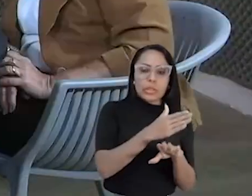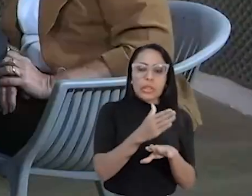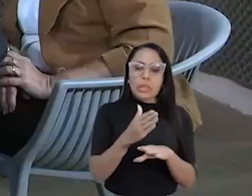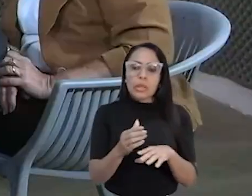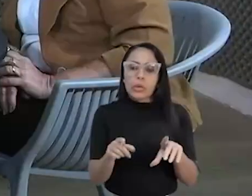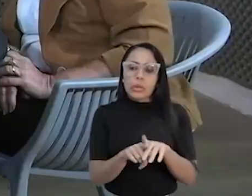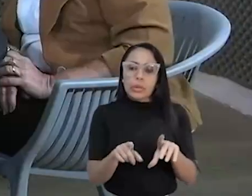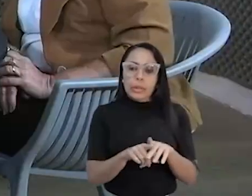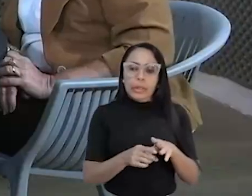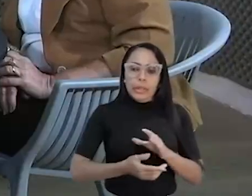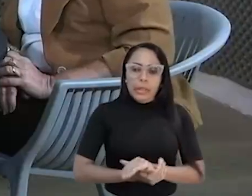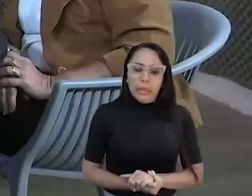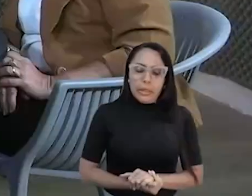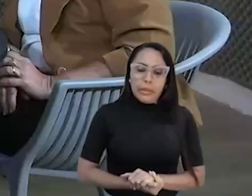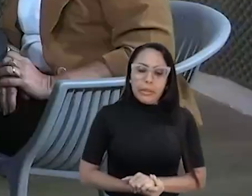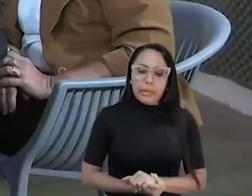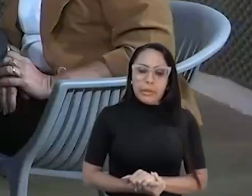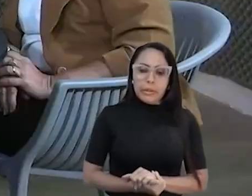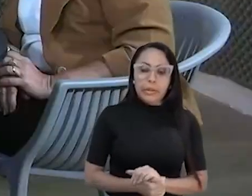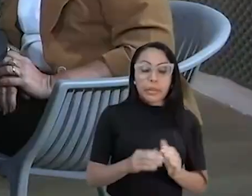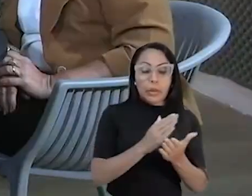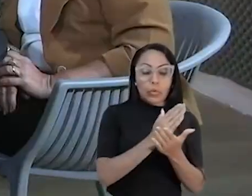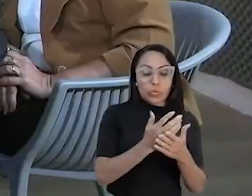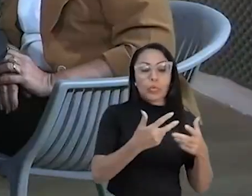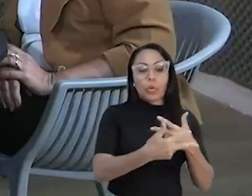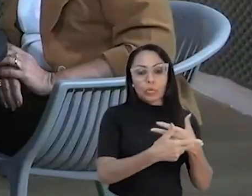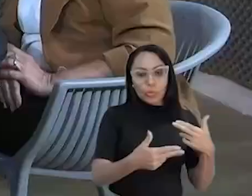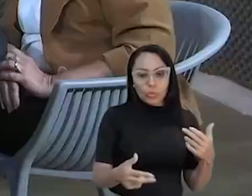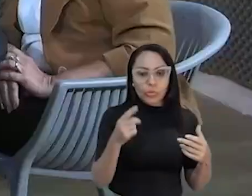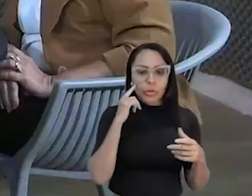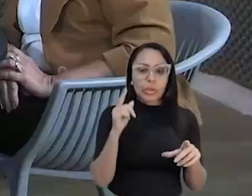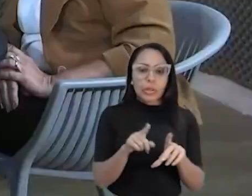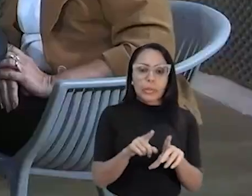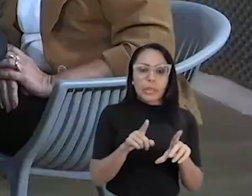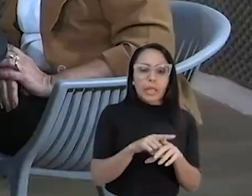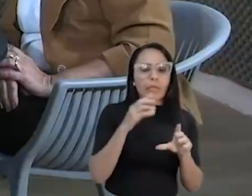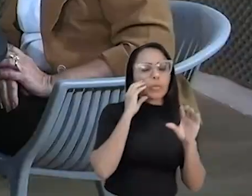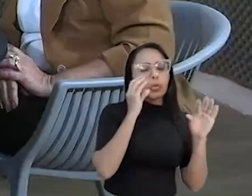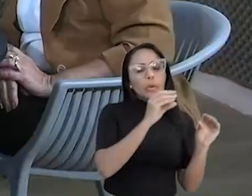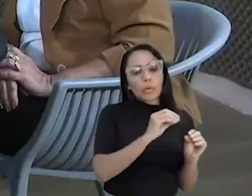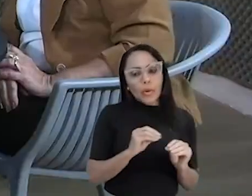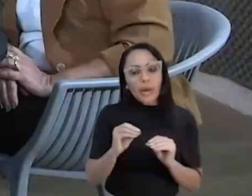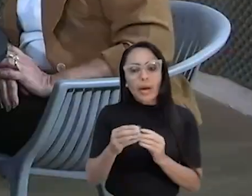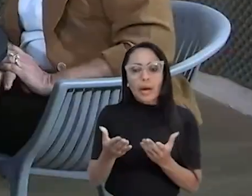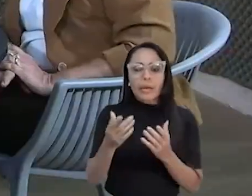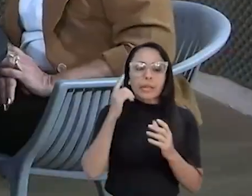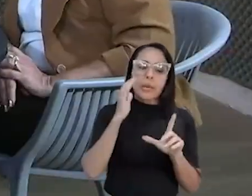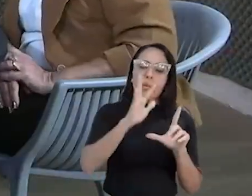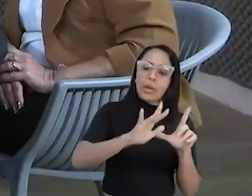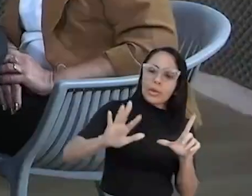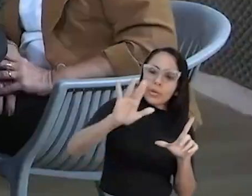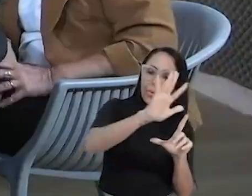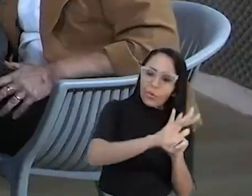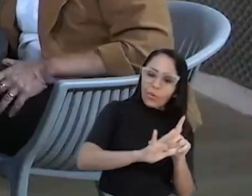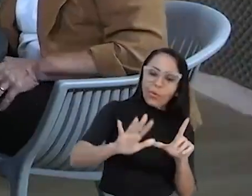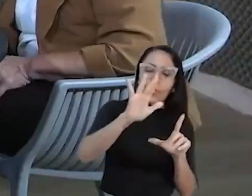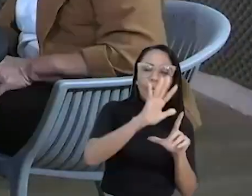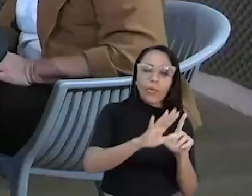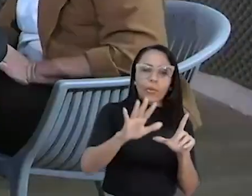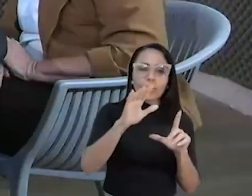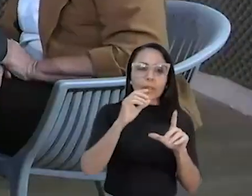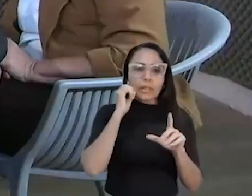uma etiqueta, né, em algum dos produtos, que levava a gente para outro lugar. Quer saber mais? O famoso QR Code. E aí, nesse momento